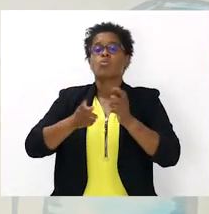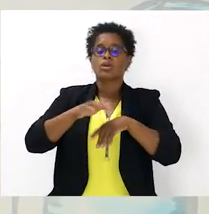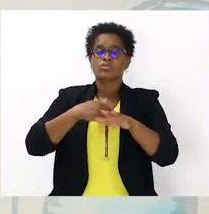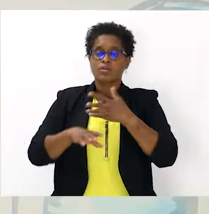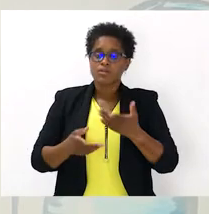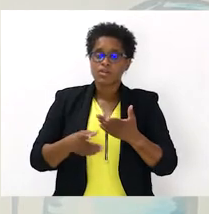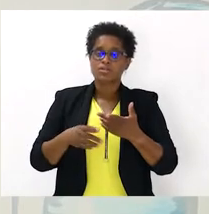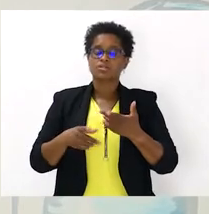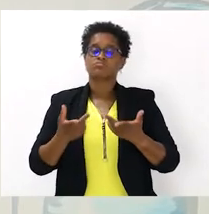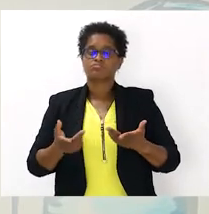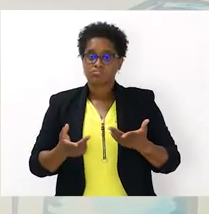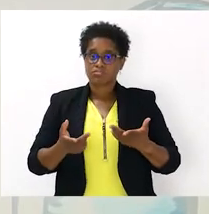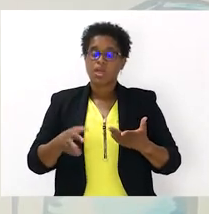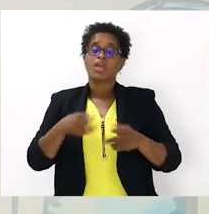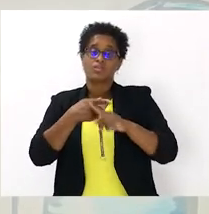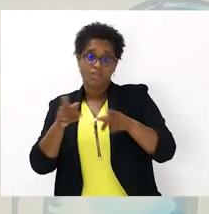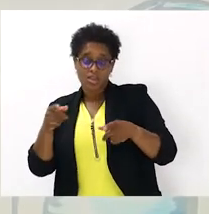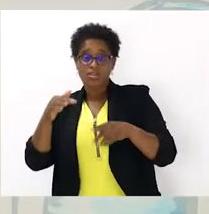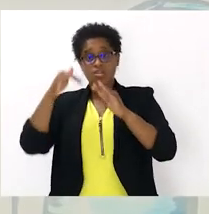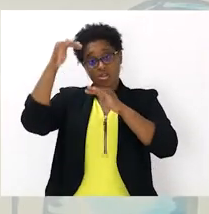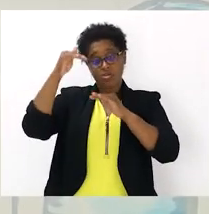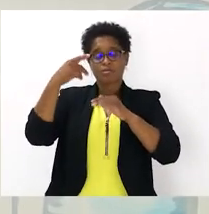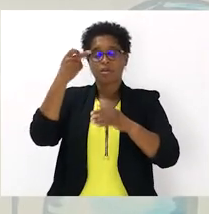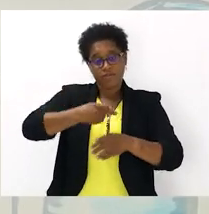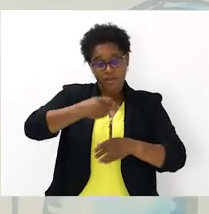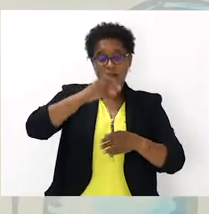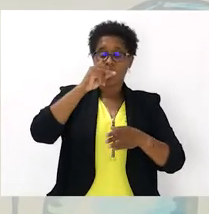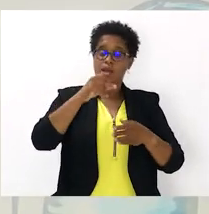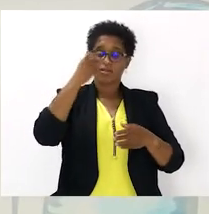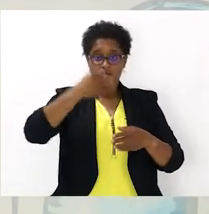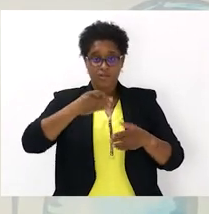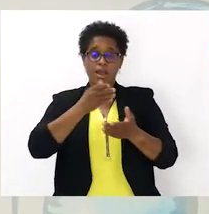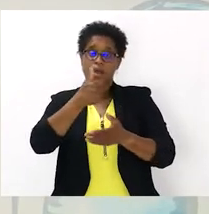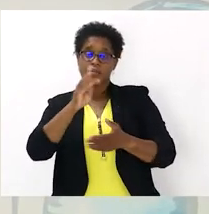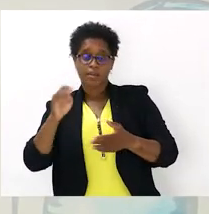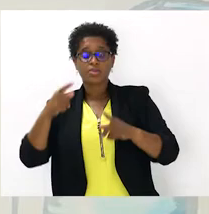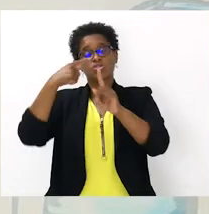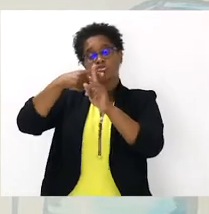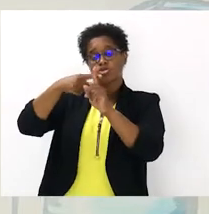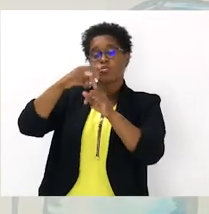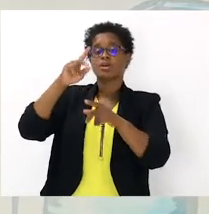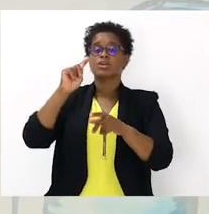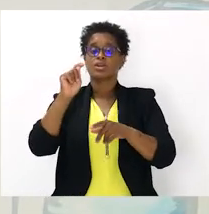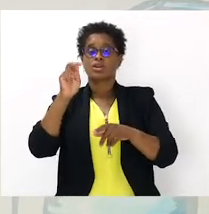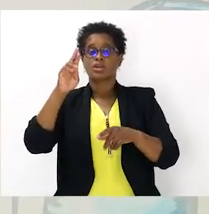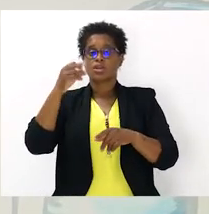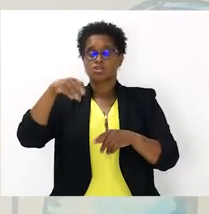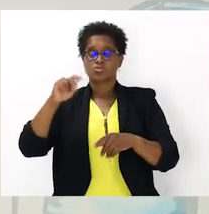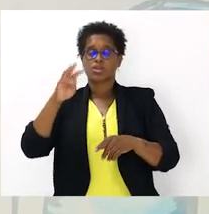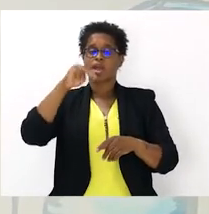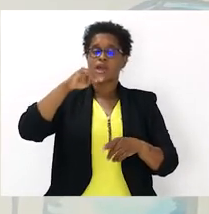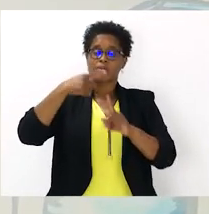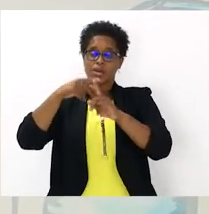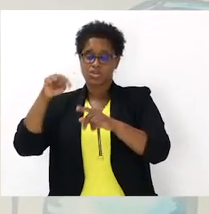a base e vamos somar os expoentes. M mais N. Atenção, M e